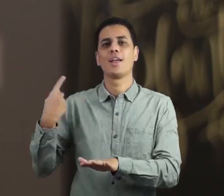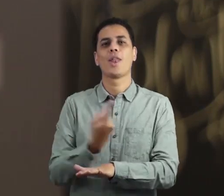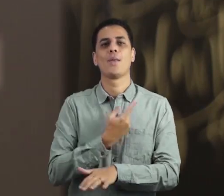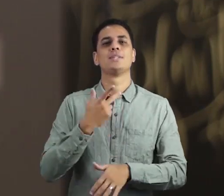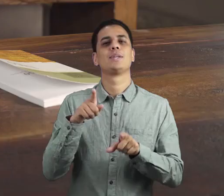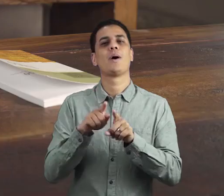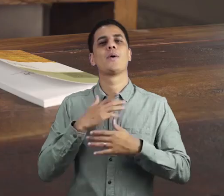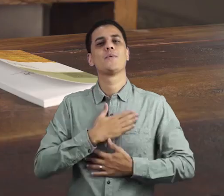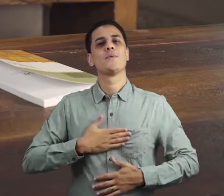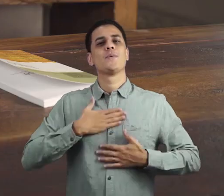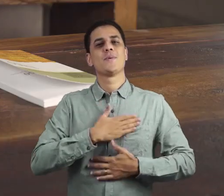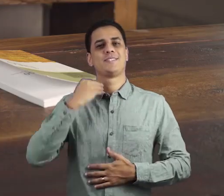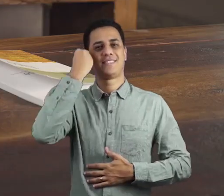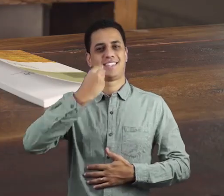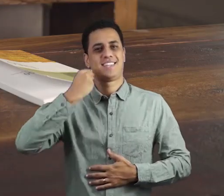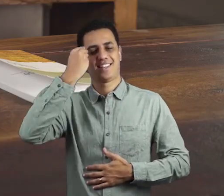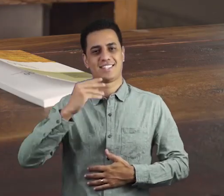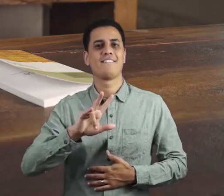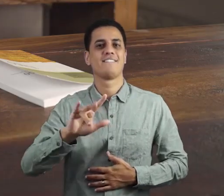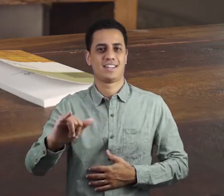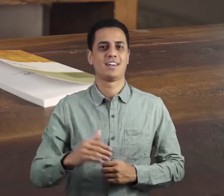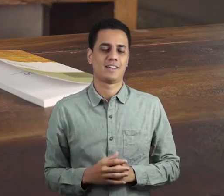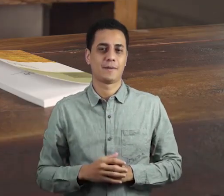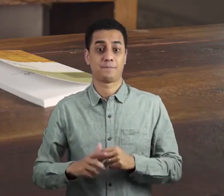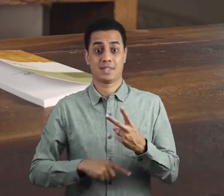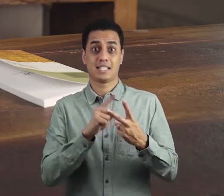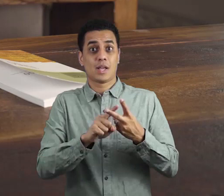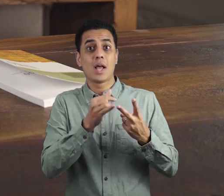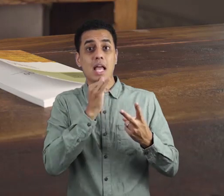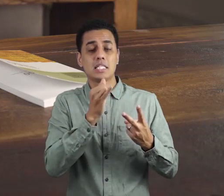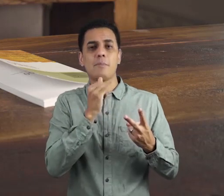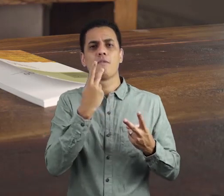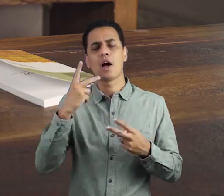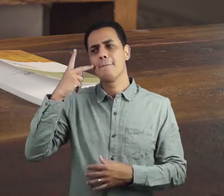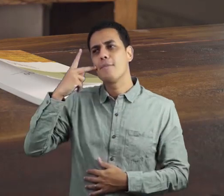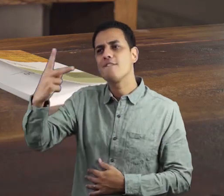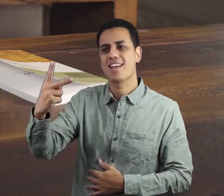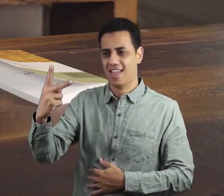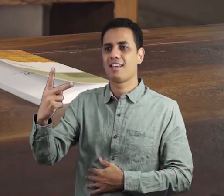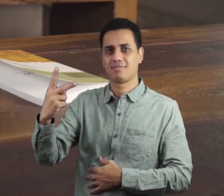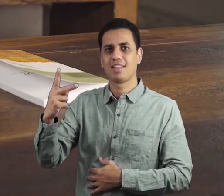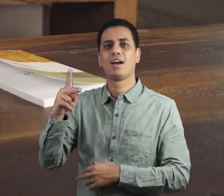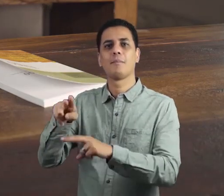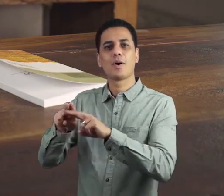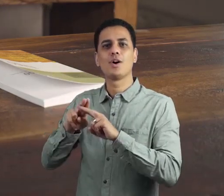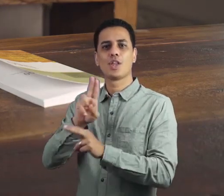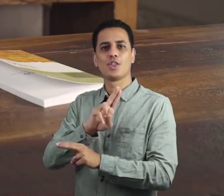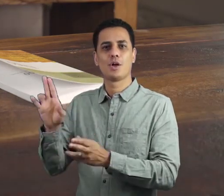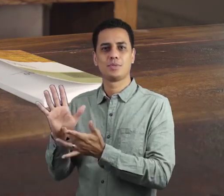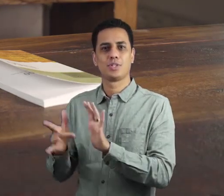estuda os profetas, é incrível perceber o quanto esses homens são uma lição para nós de sofrimento e